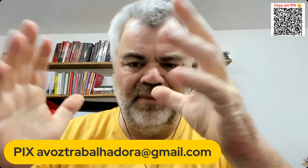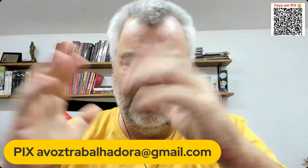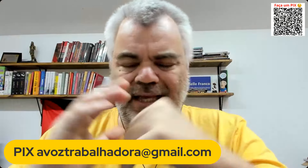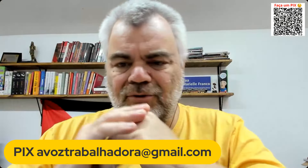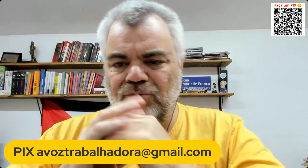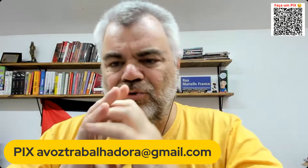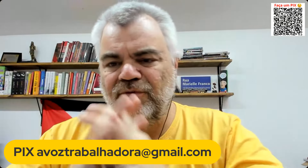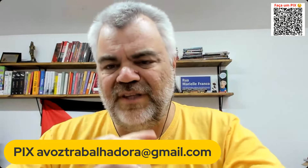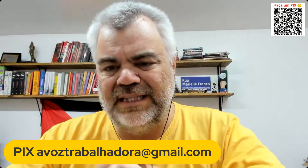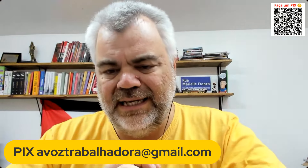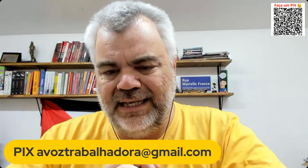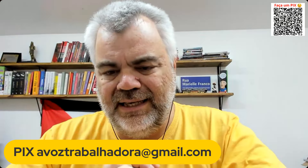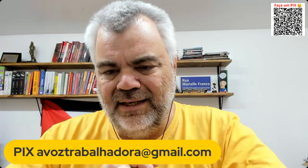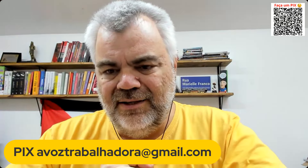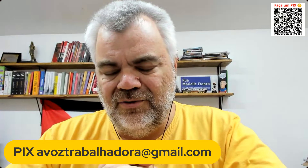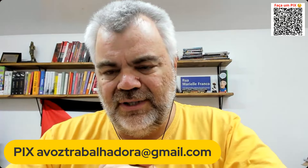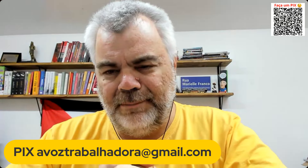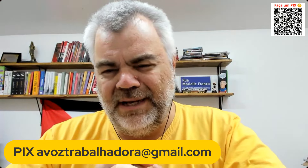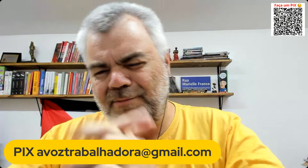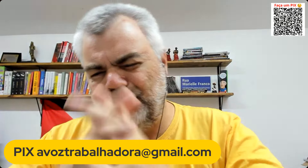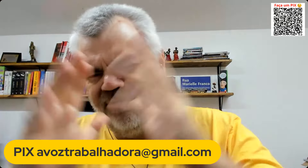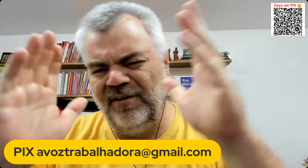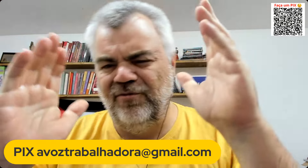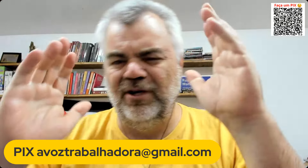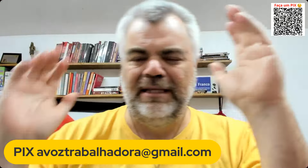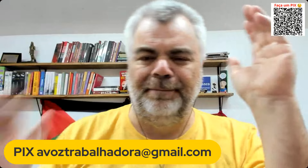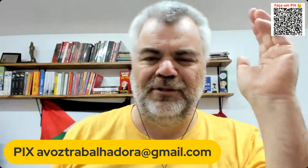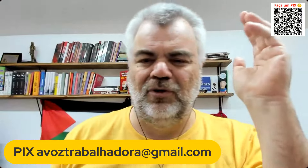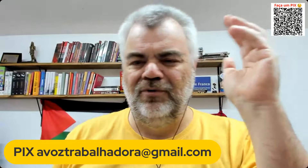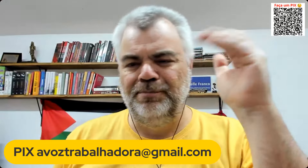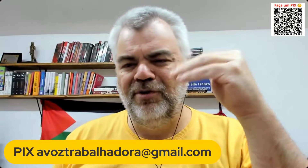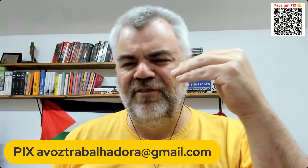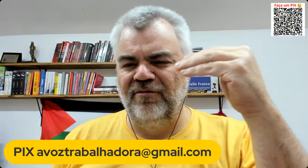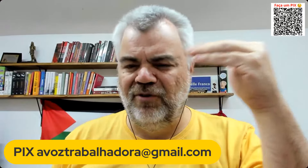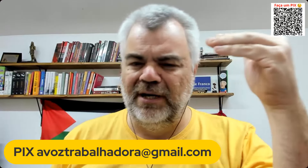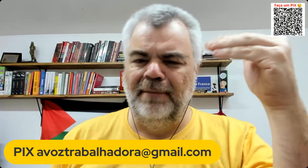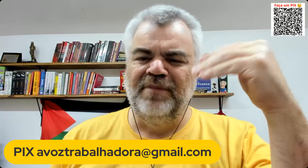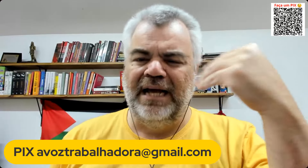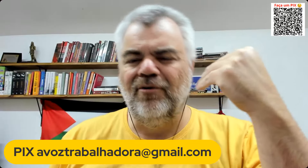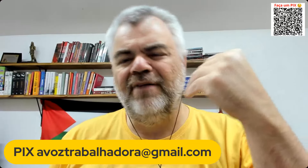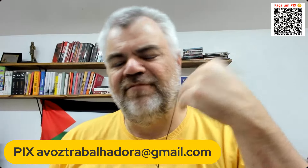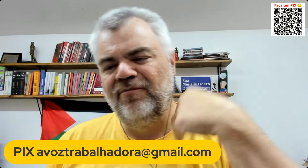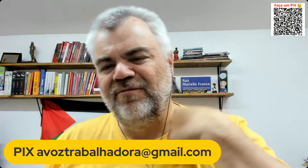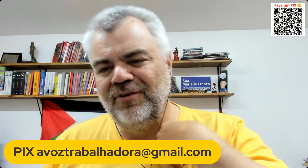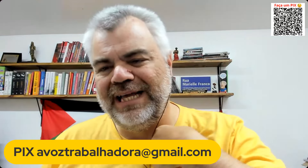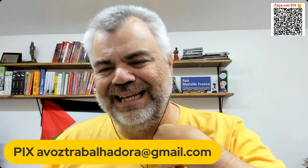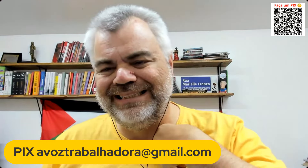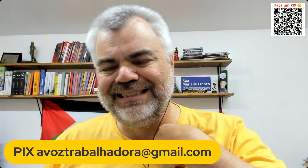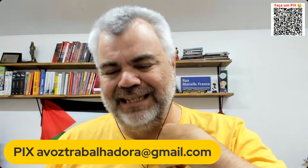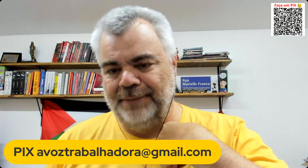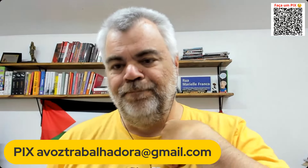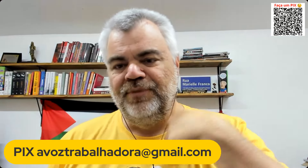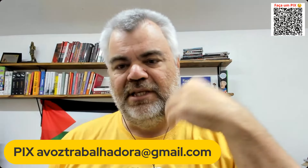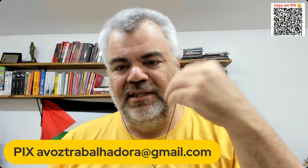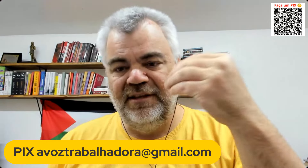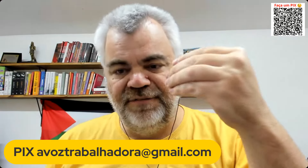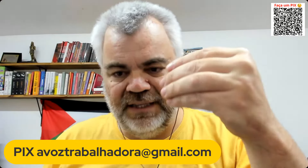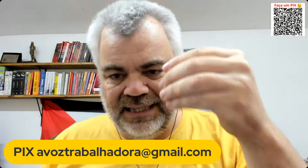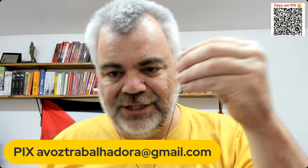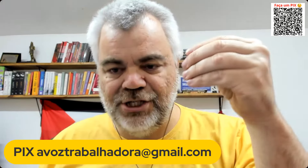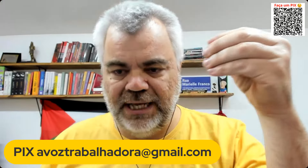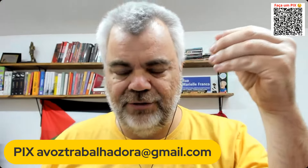do movimento, do Vida Além do Trabalho. Por favor, tá, pessoal? Por favor. Agora, vão querer dizer